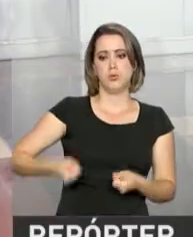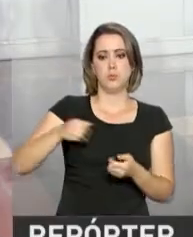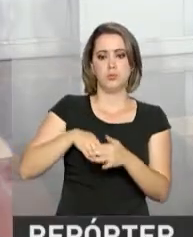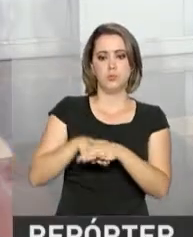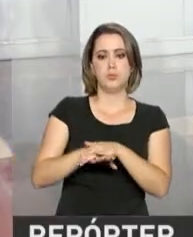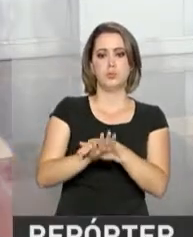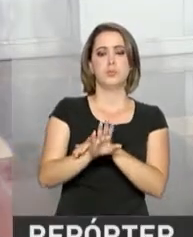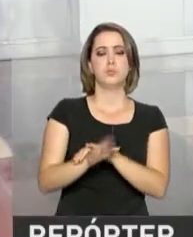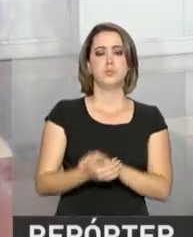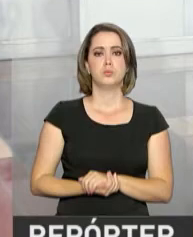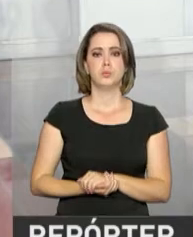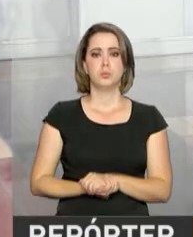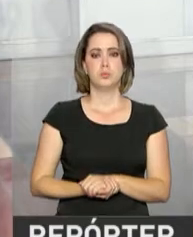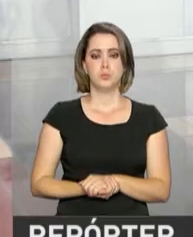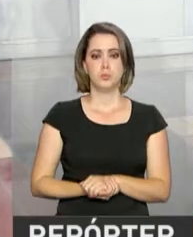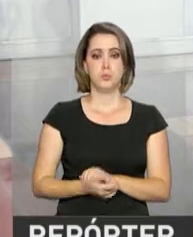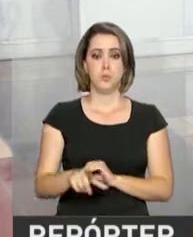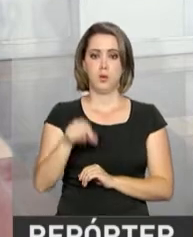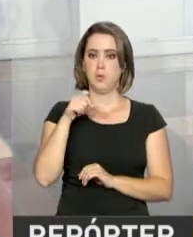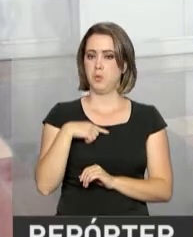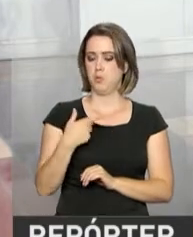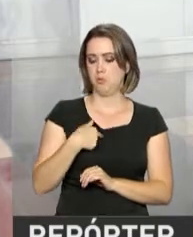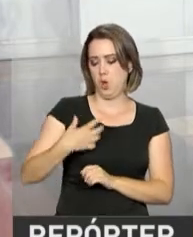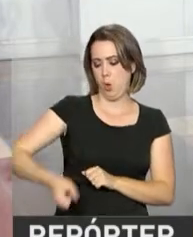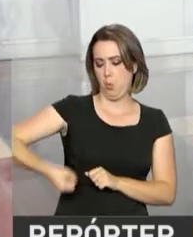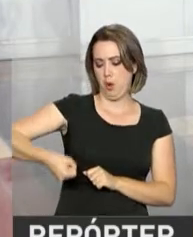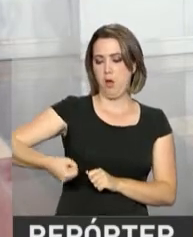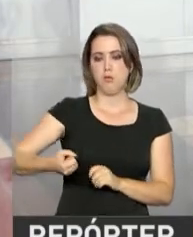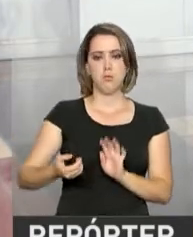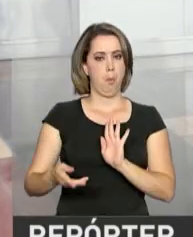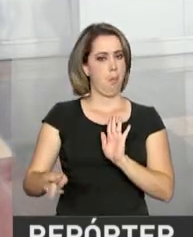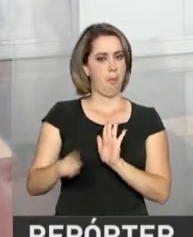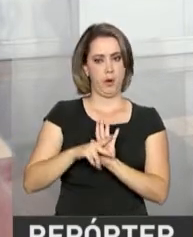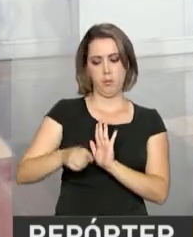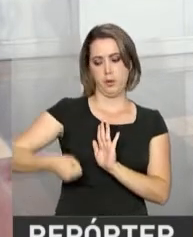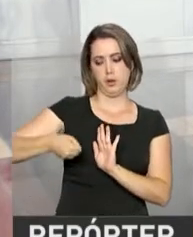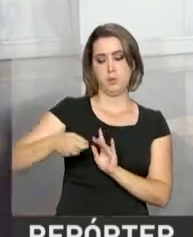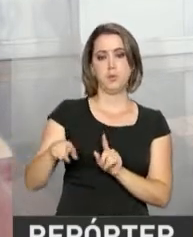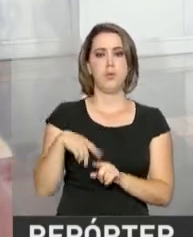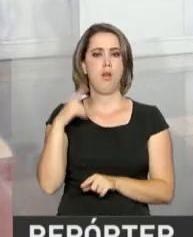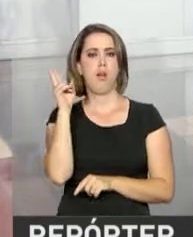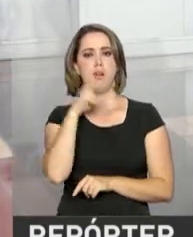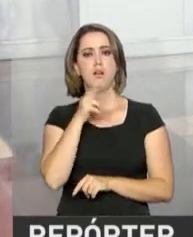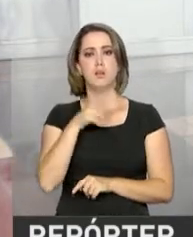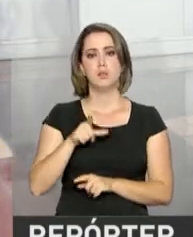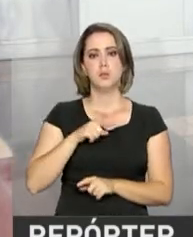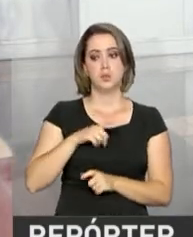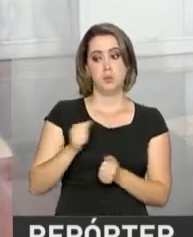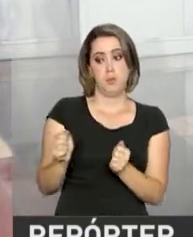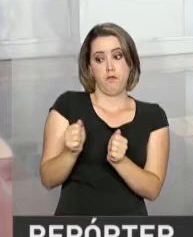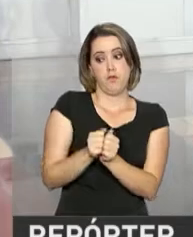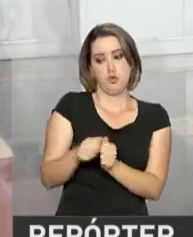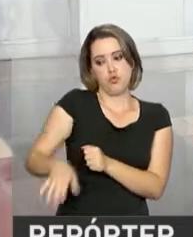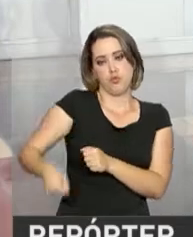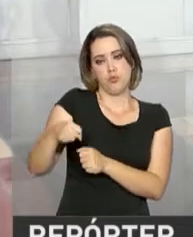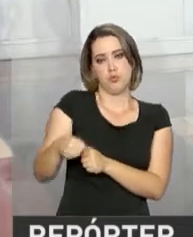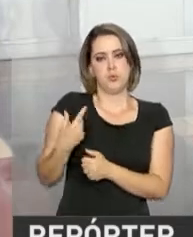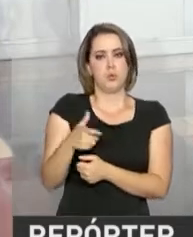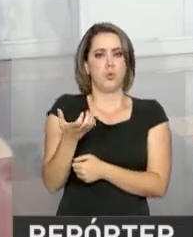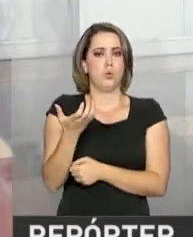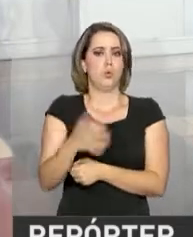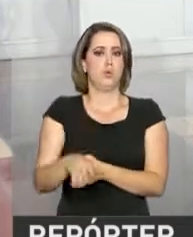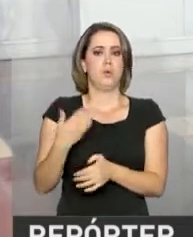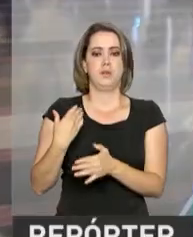Carry on, just to save time. Prefiro carregar a bagagem na mão. É mais rápido e eu gosto de ter minhas coisas por perto. Não